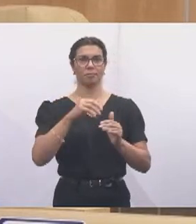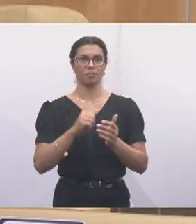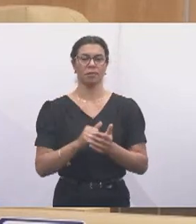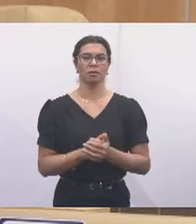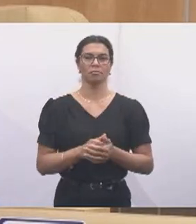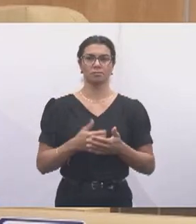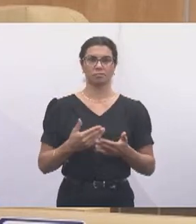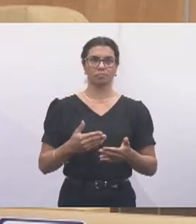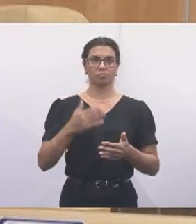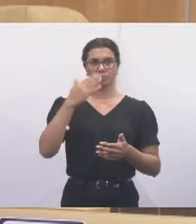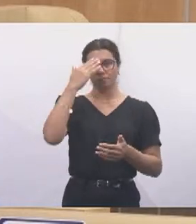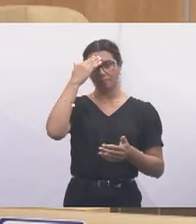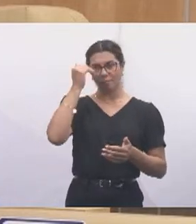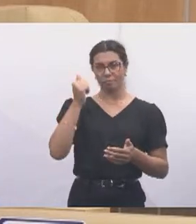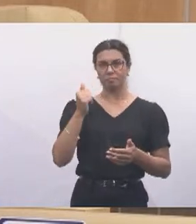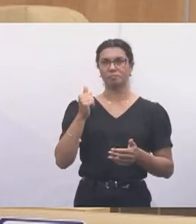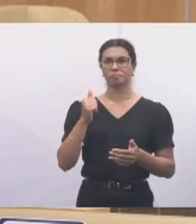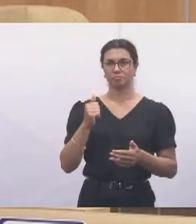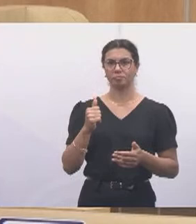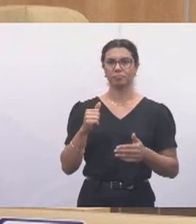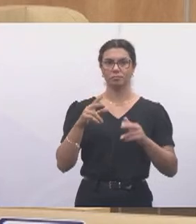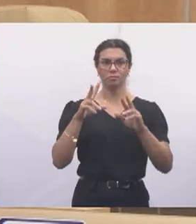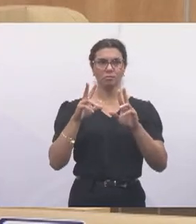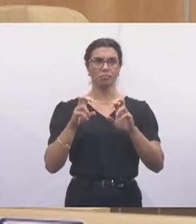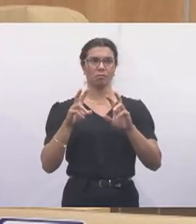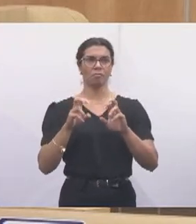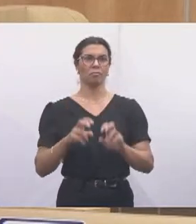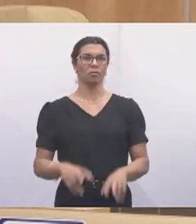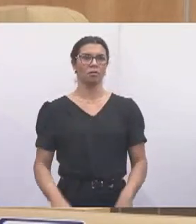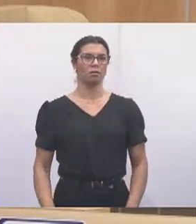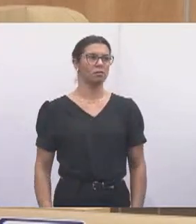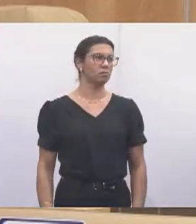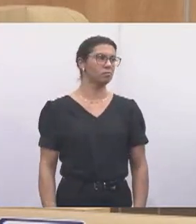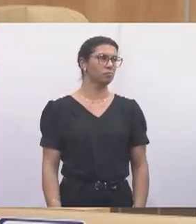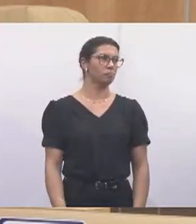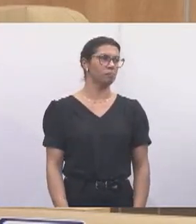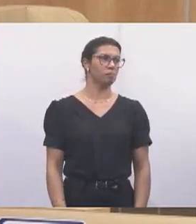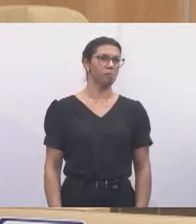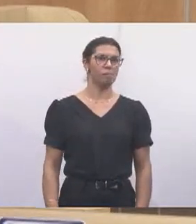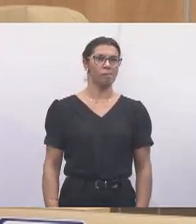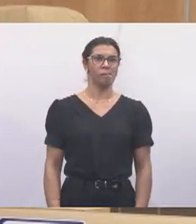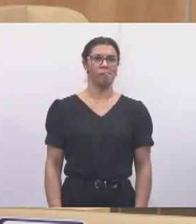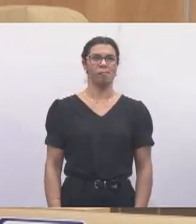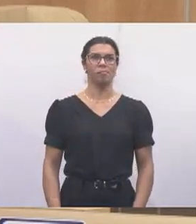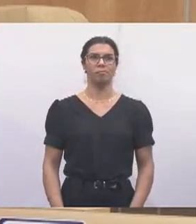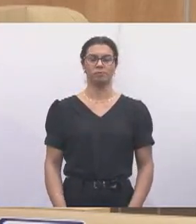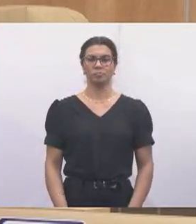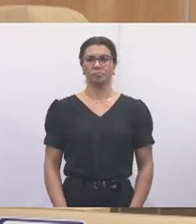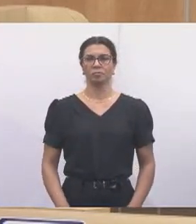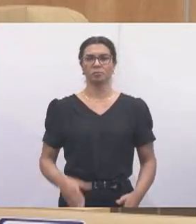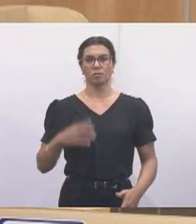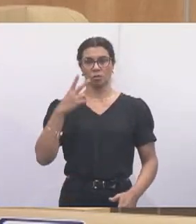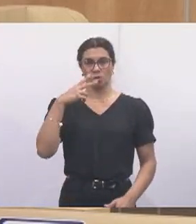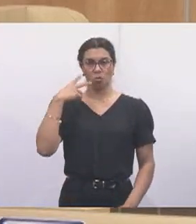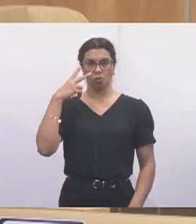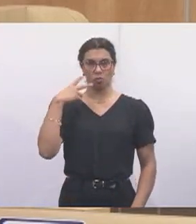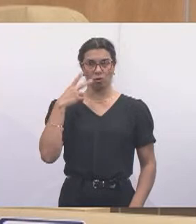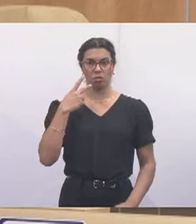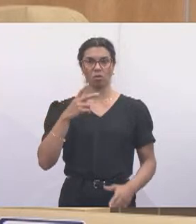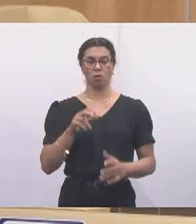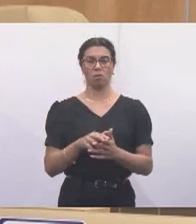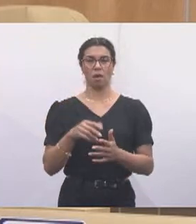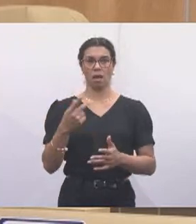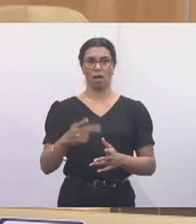Sabendo disso, aí não é desperdício de tempo. Sabendo disso, o nobre vereador, a casa